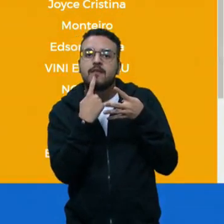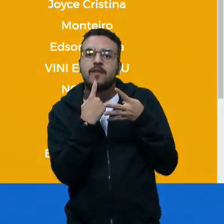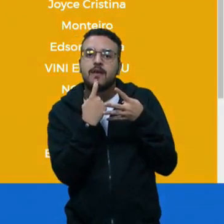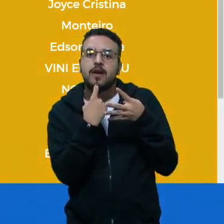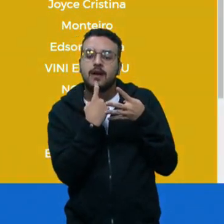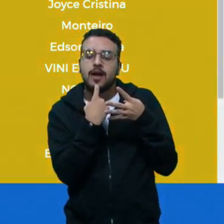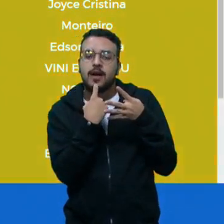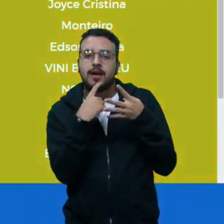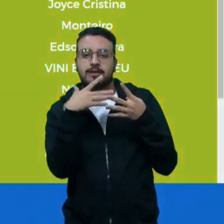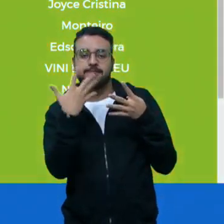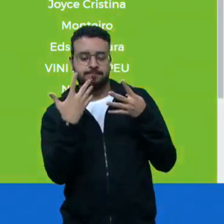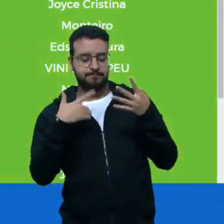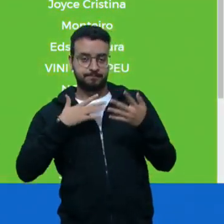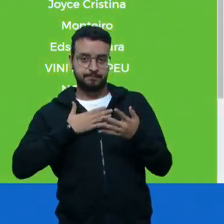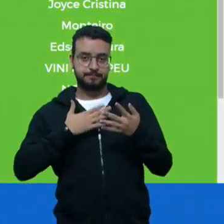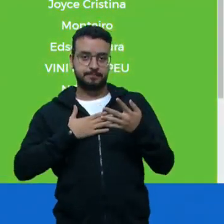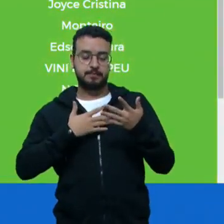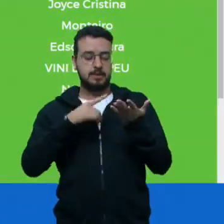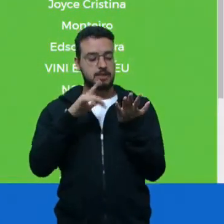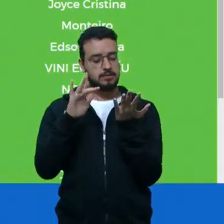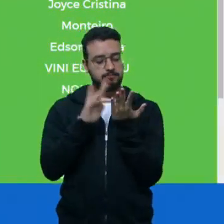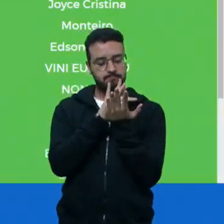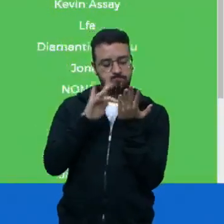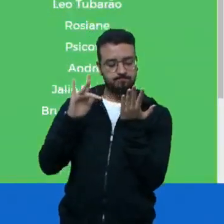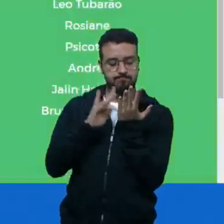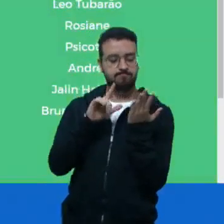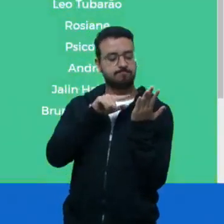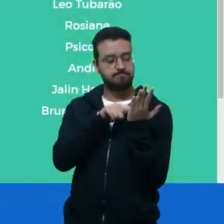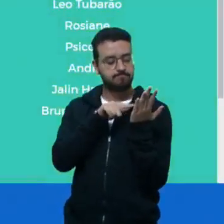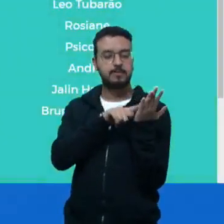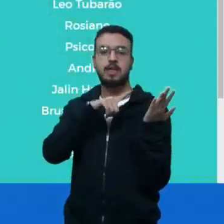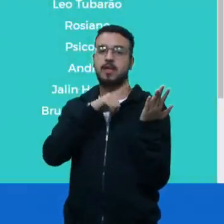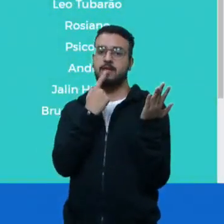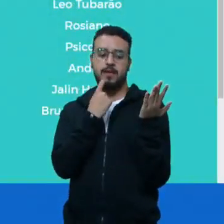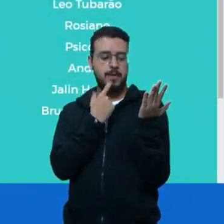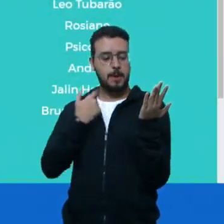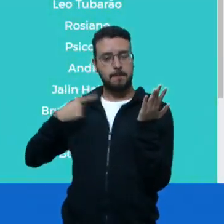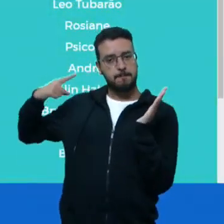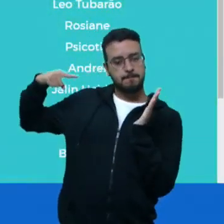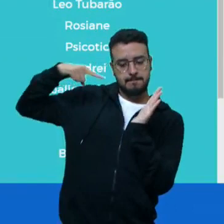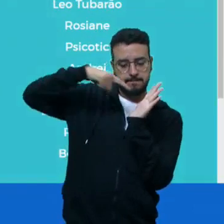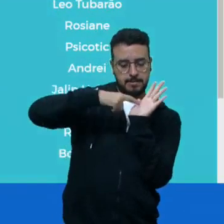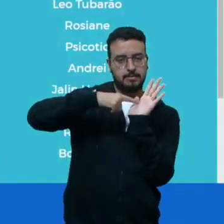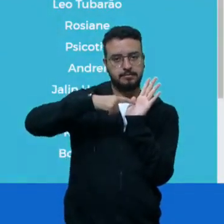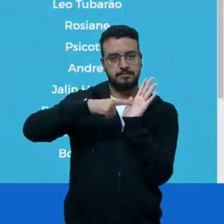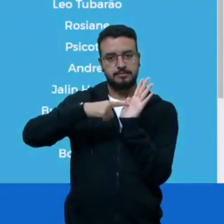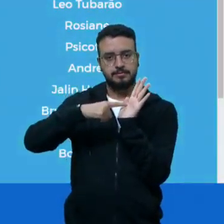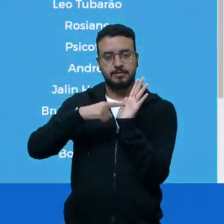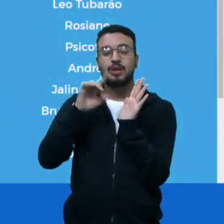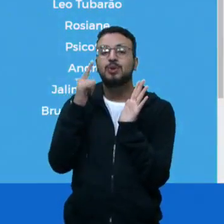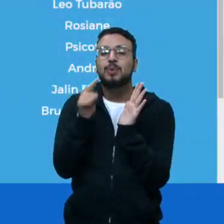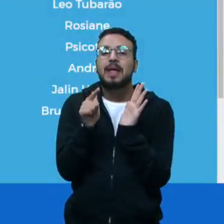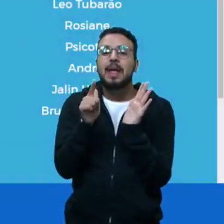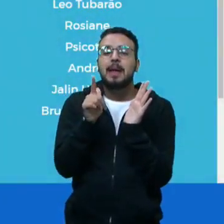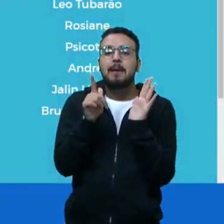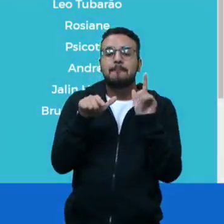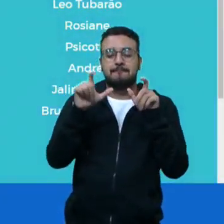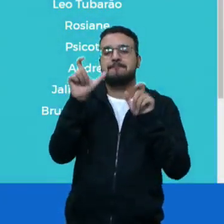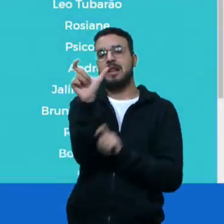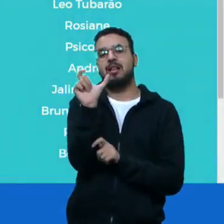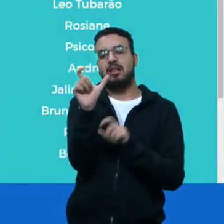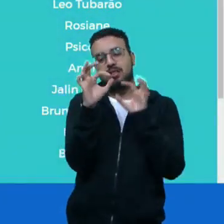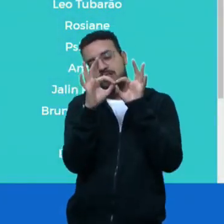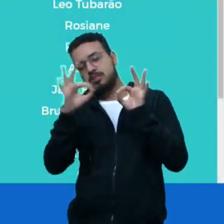no seu celular ou aparelho eletrônico vai aparecer a cor vermelha apenas, não vai ter o nome por extenso